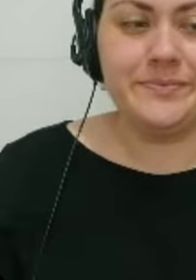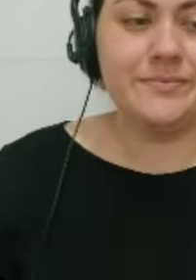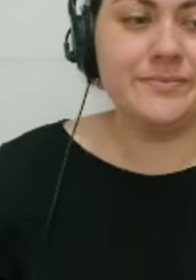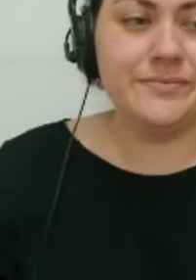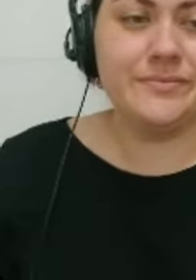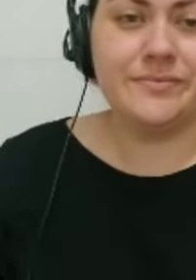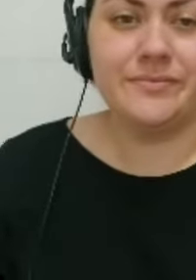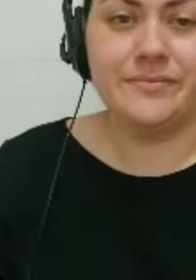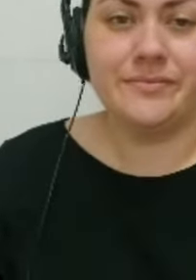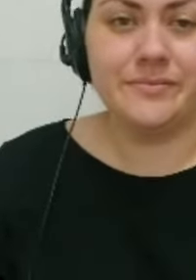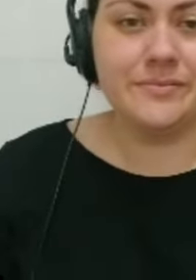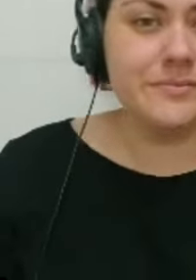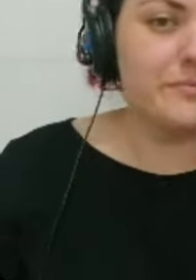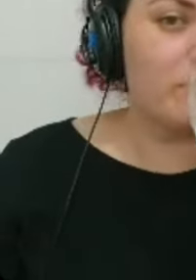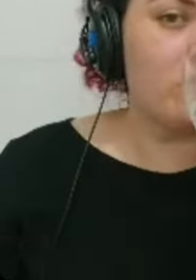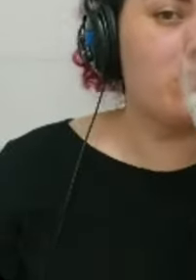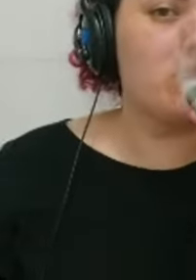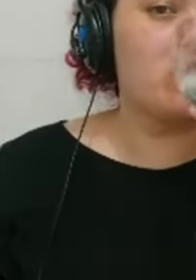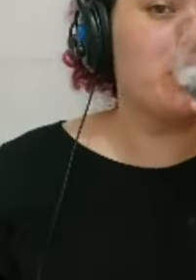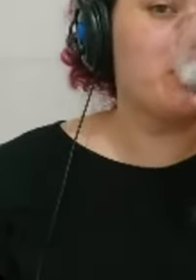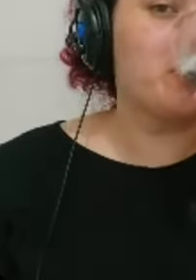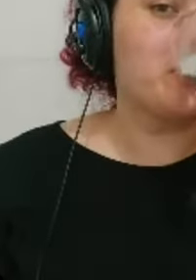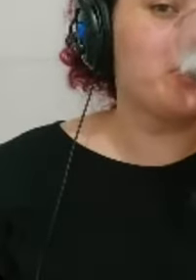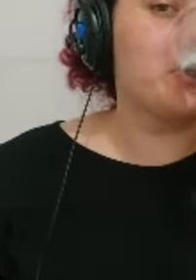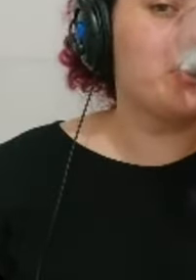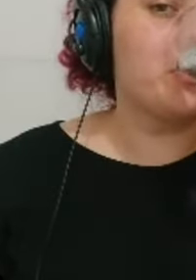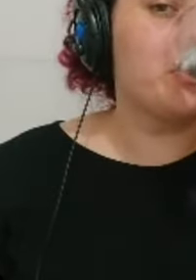Vamos ver se vai dar. Deu!